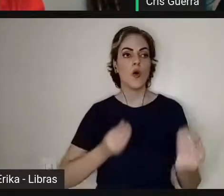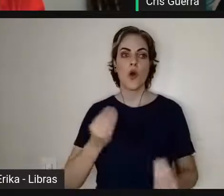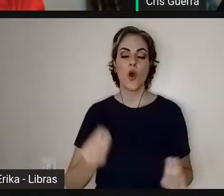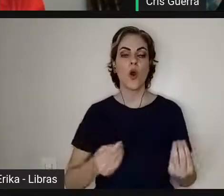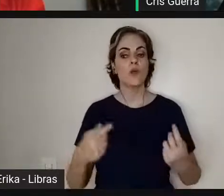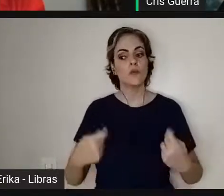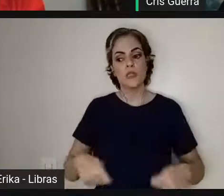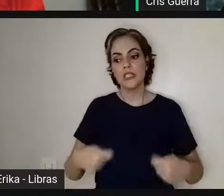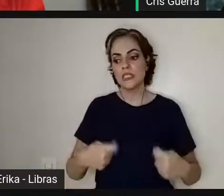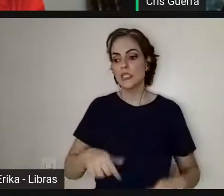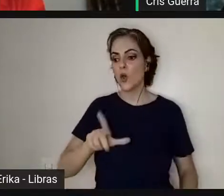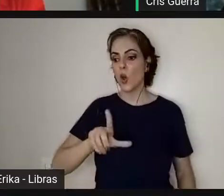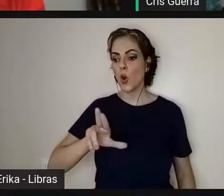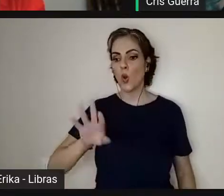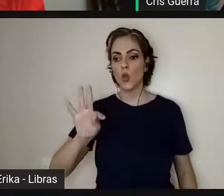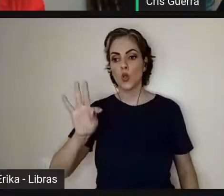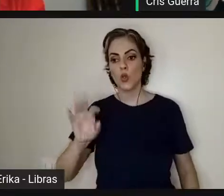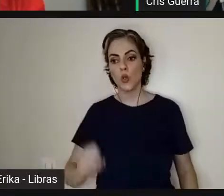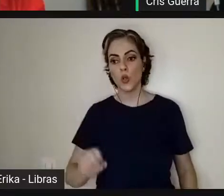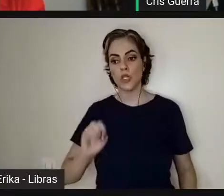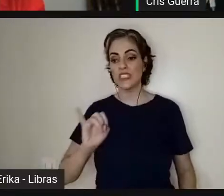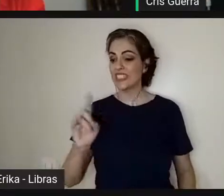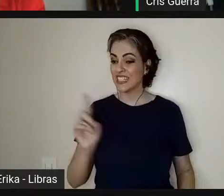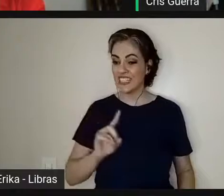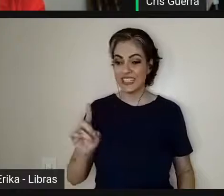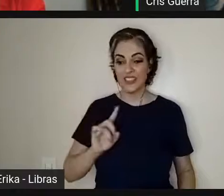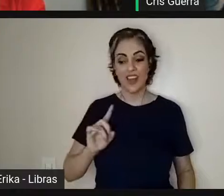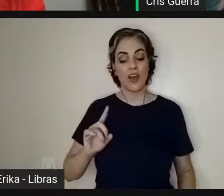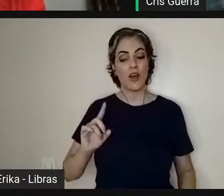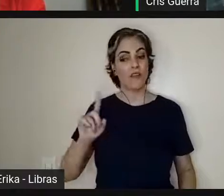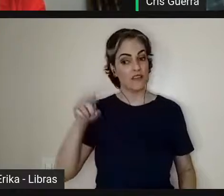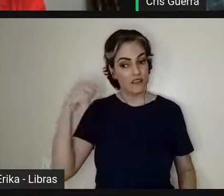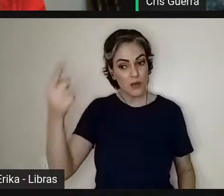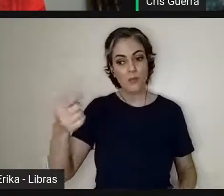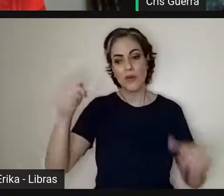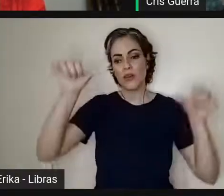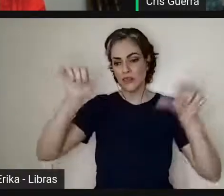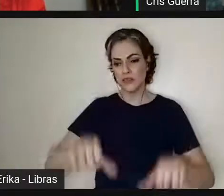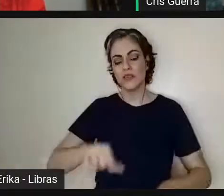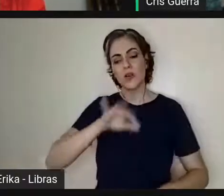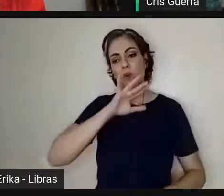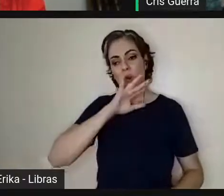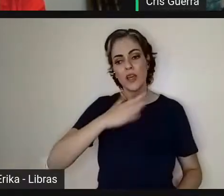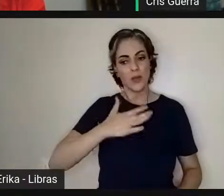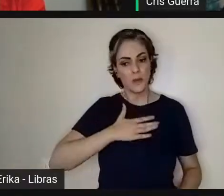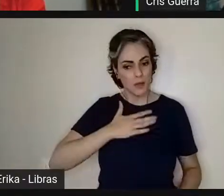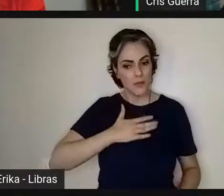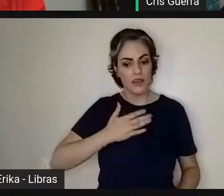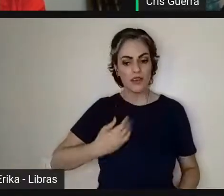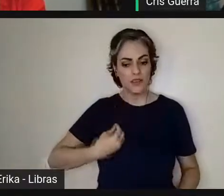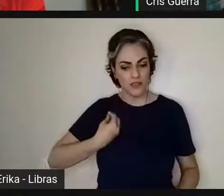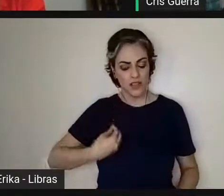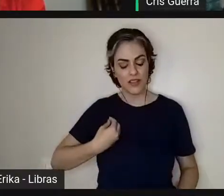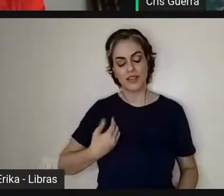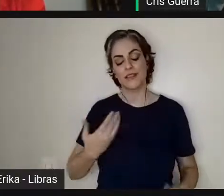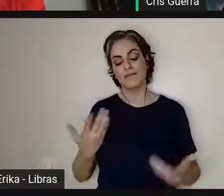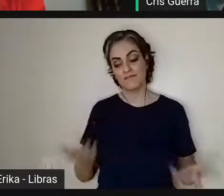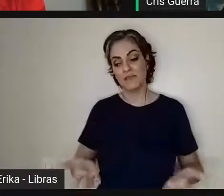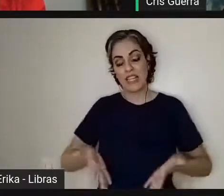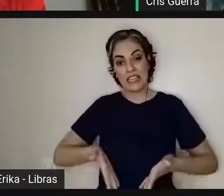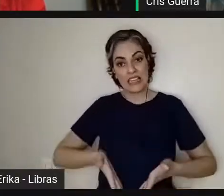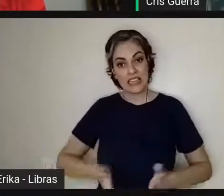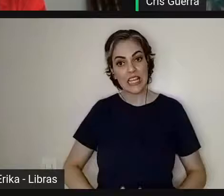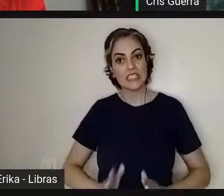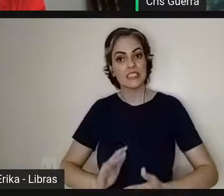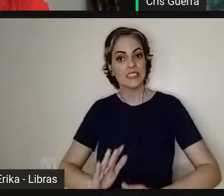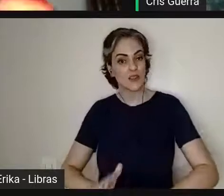vivenciasse o meu luto, isso ia fazer diferença na minha vida de alguma forma, ia ser ruim para mim. Quando o Fran nasceu, eu lembro de viver uma